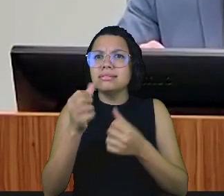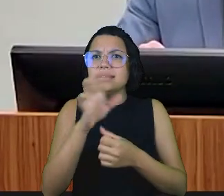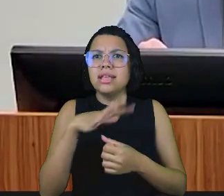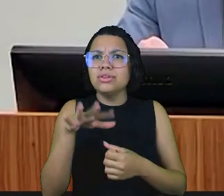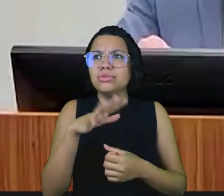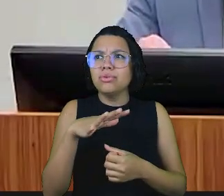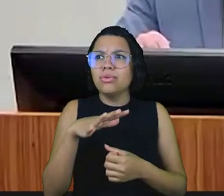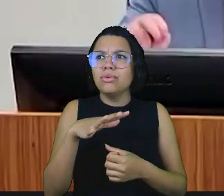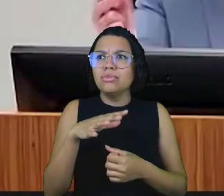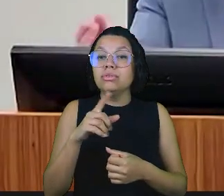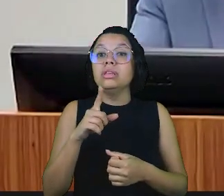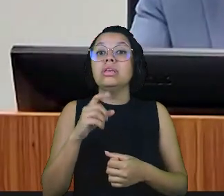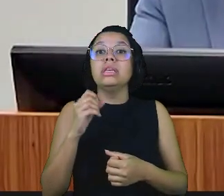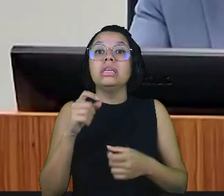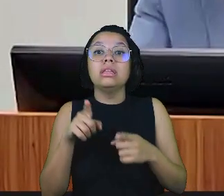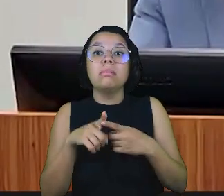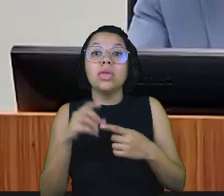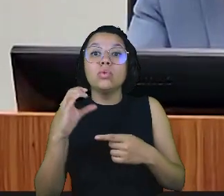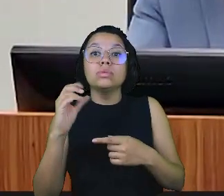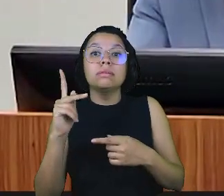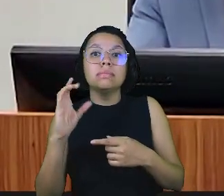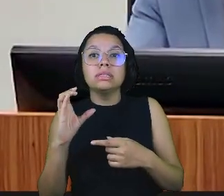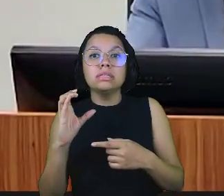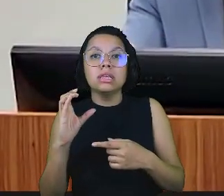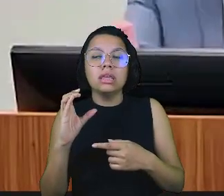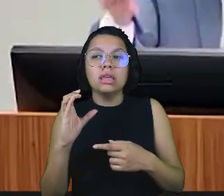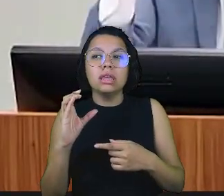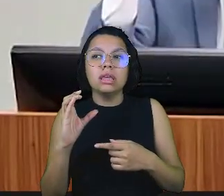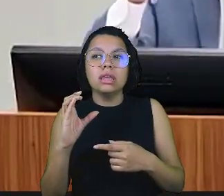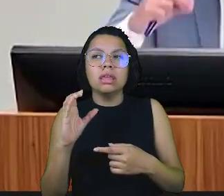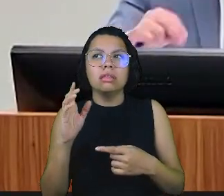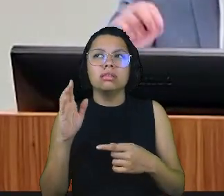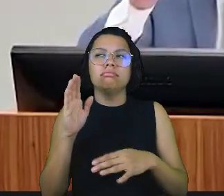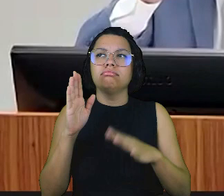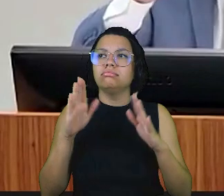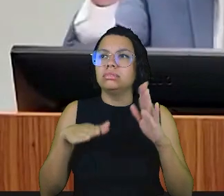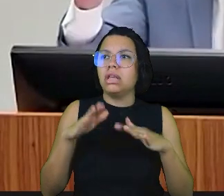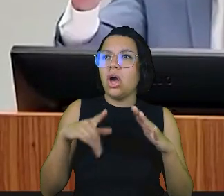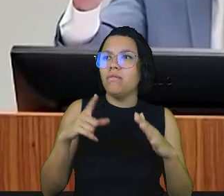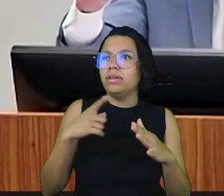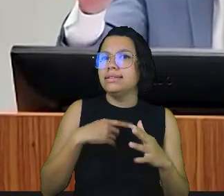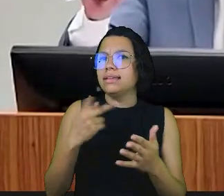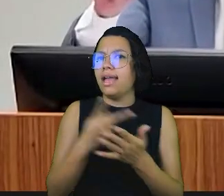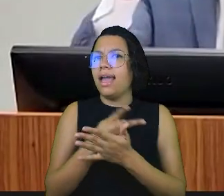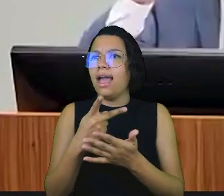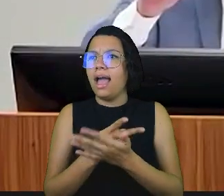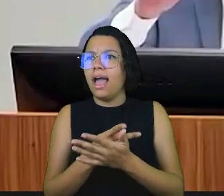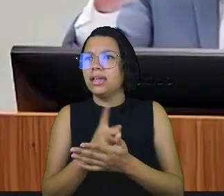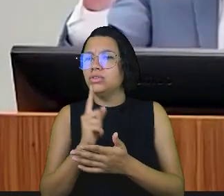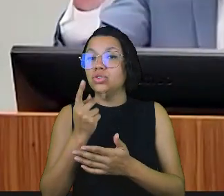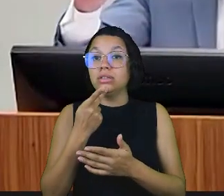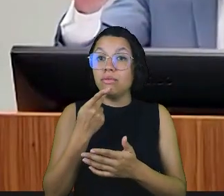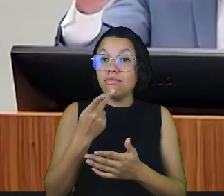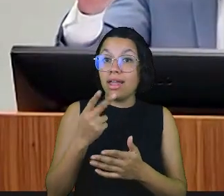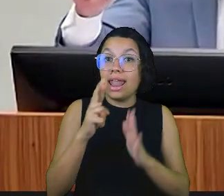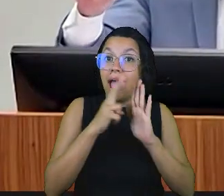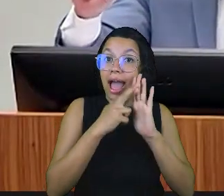Processo Civil talvez tenha cometido um vacilo de não estabelecer uma regra de